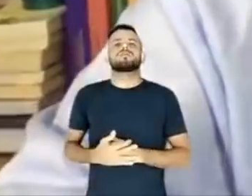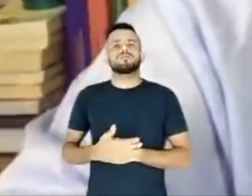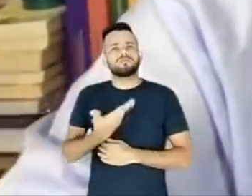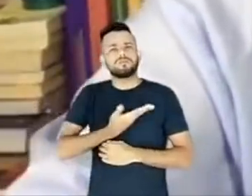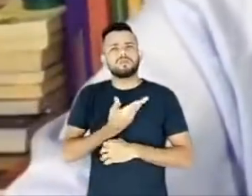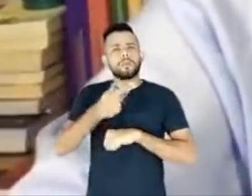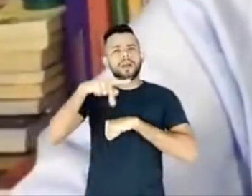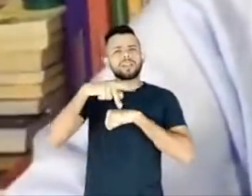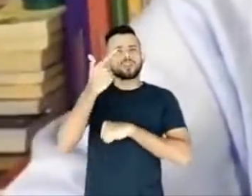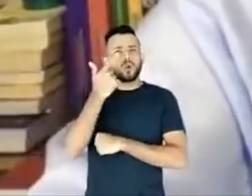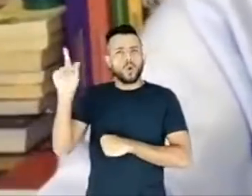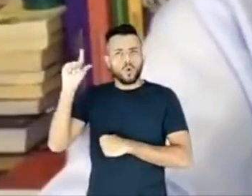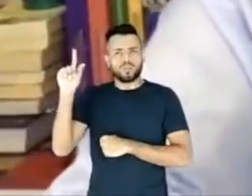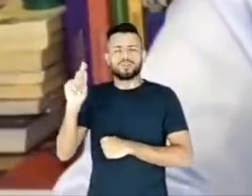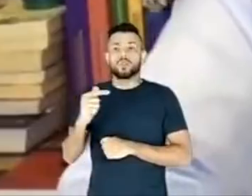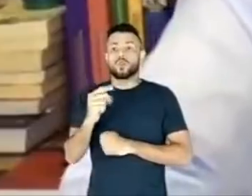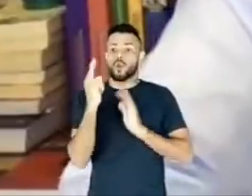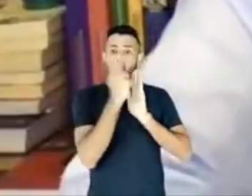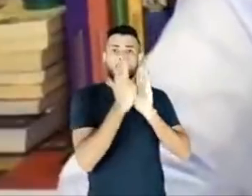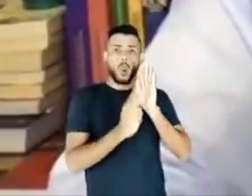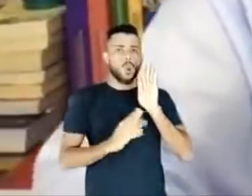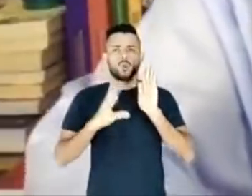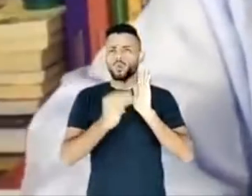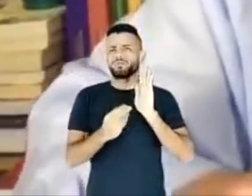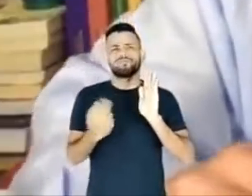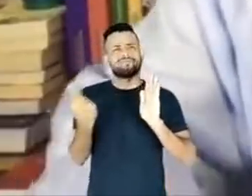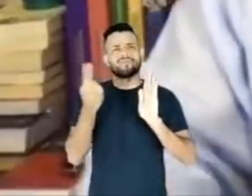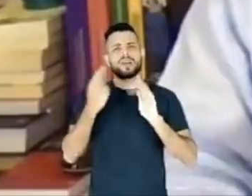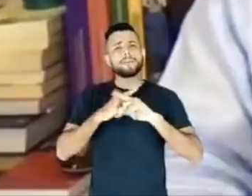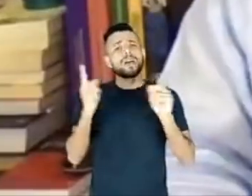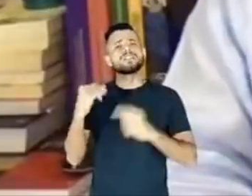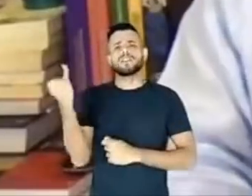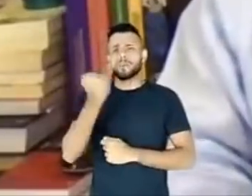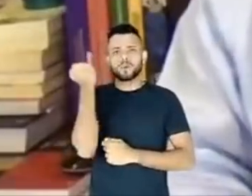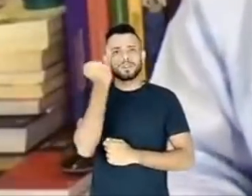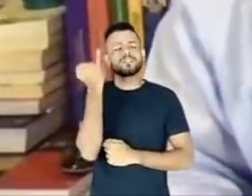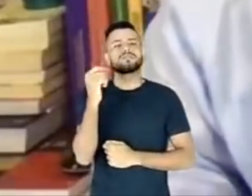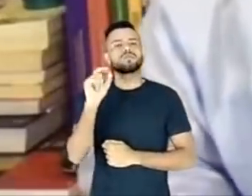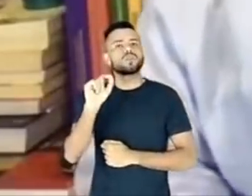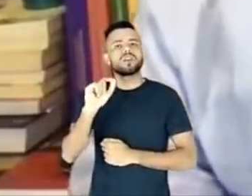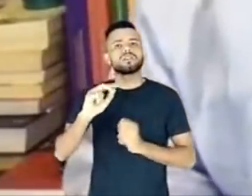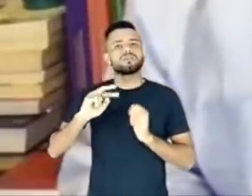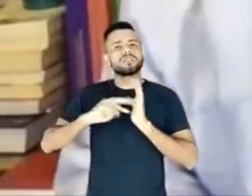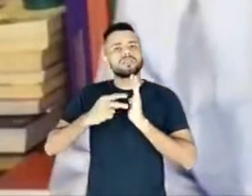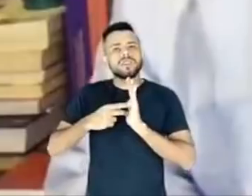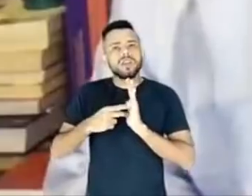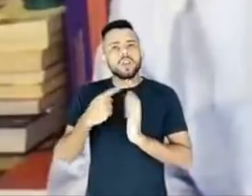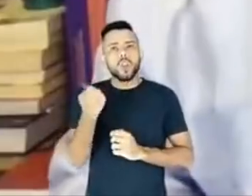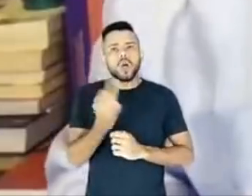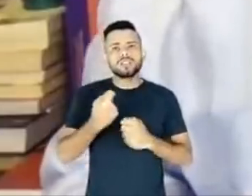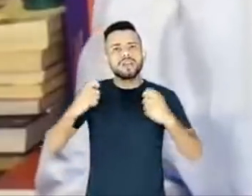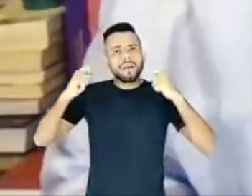citar todos os nomes, mas é muito importante e isso demonstra, sabe, a capacidade da Secretaria de